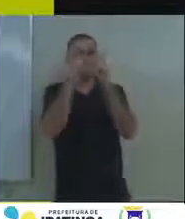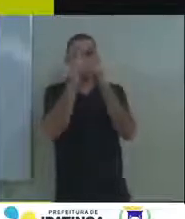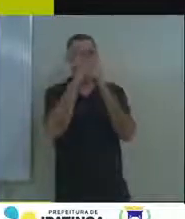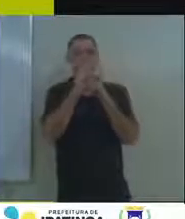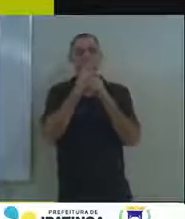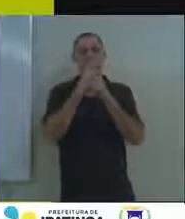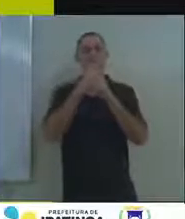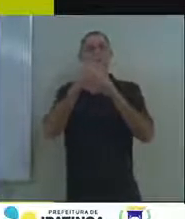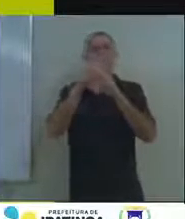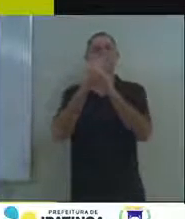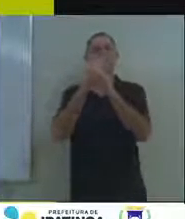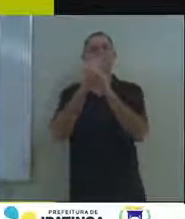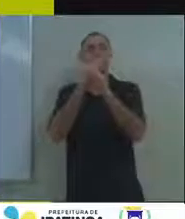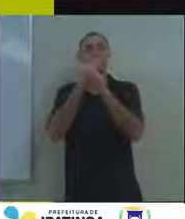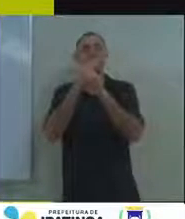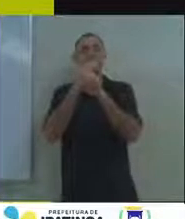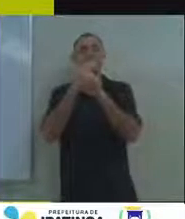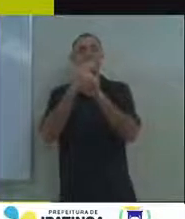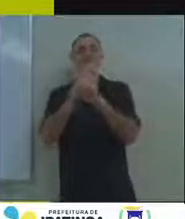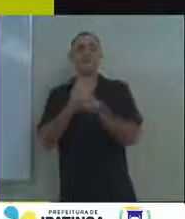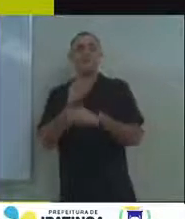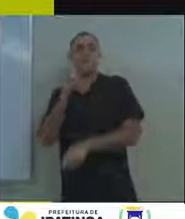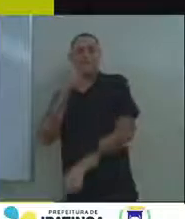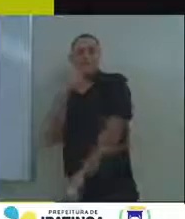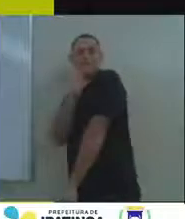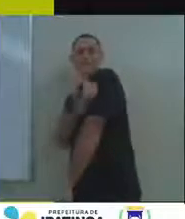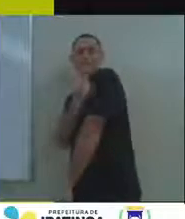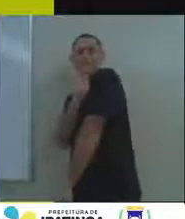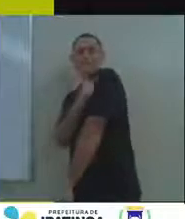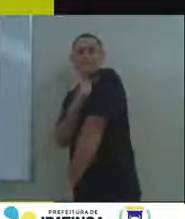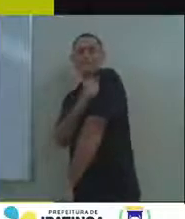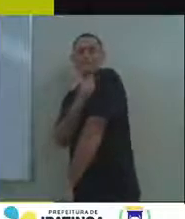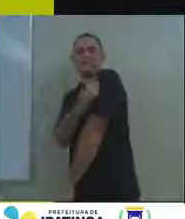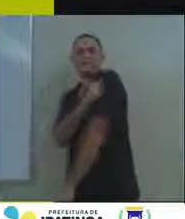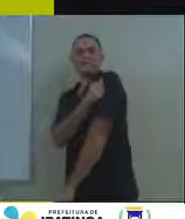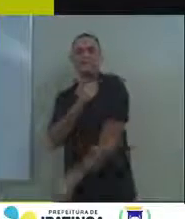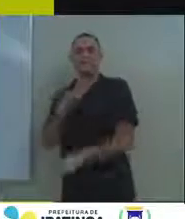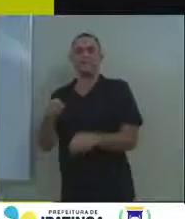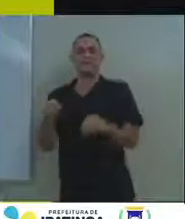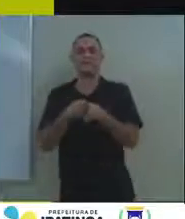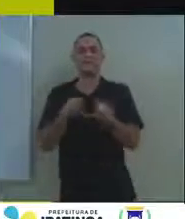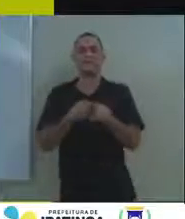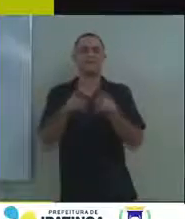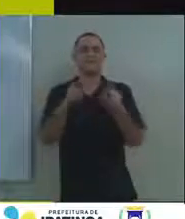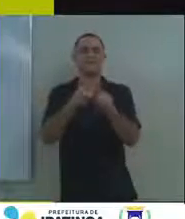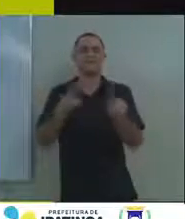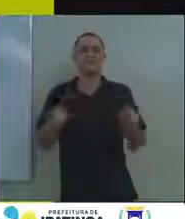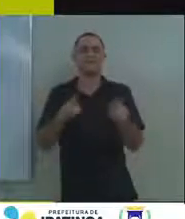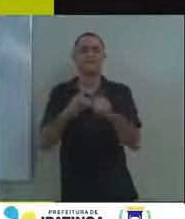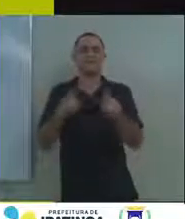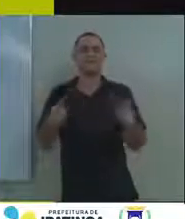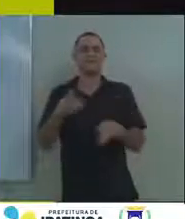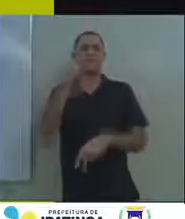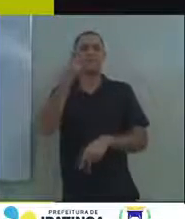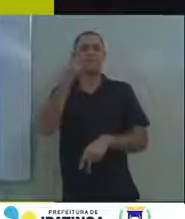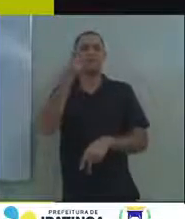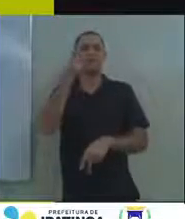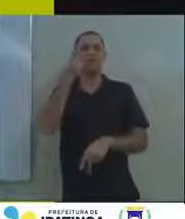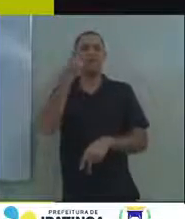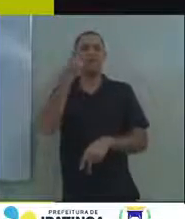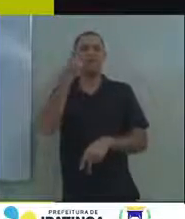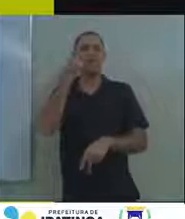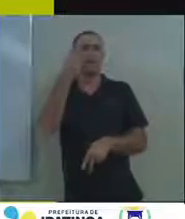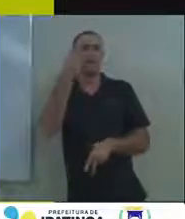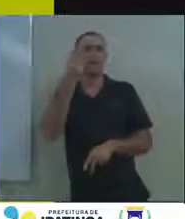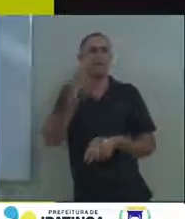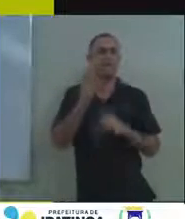aluno, porque à medida que eu falo, eu vou tendo uma redução do meu volume da minha voz. Se